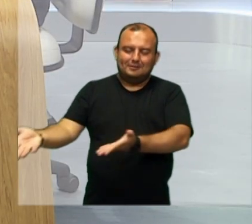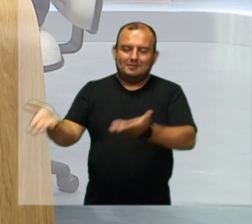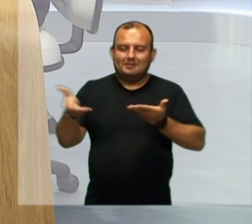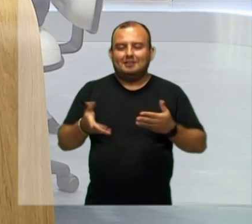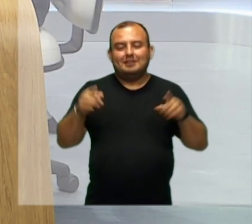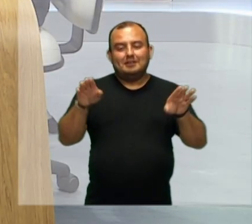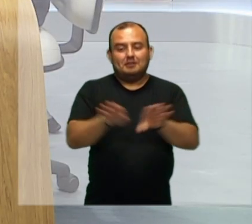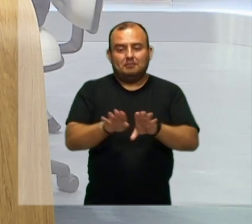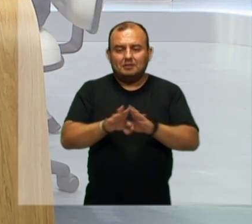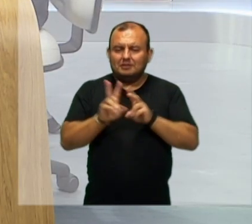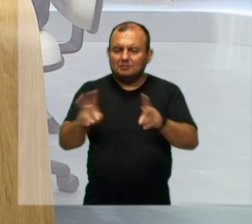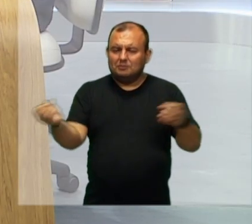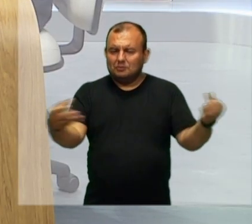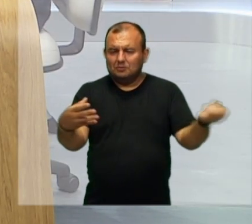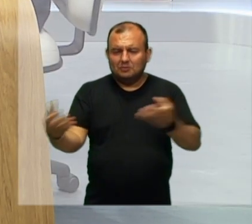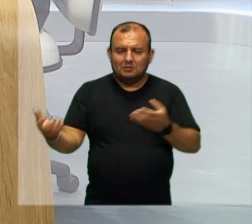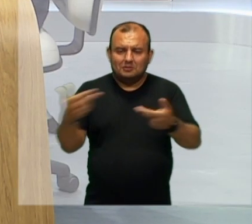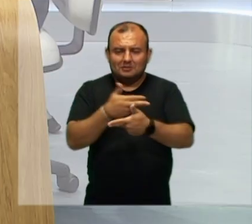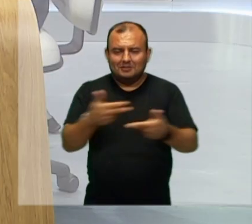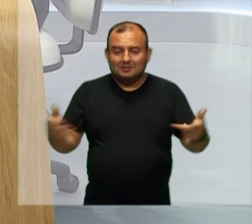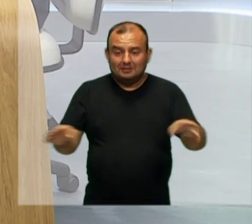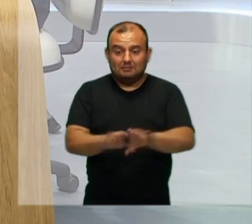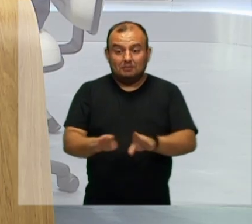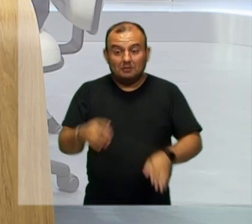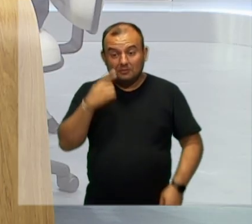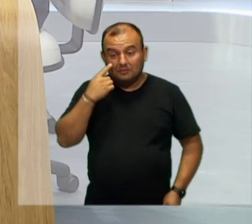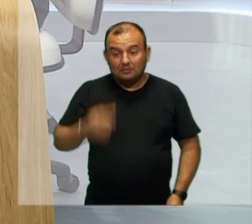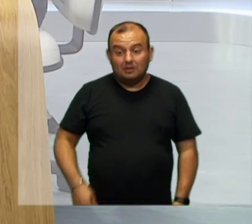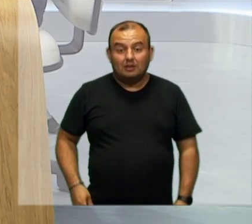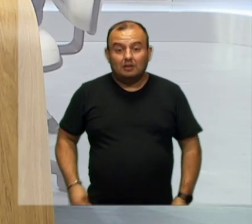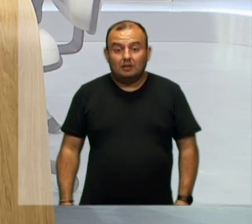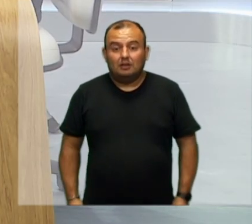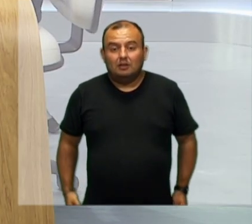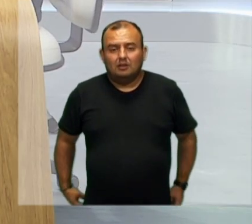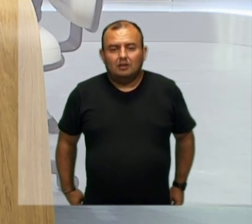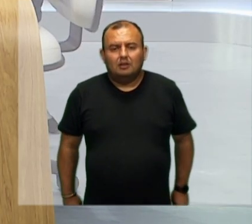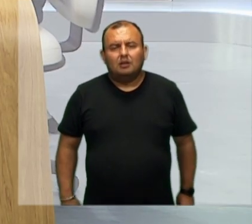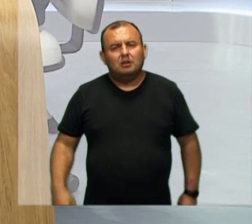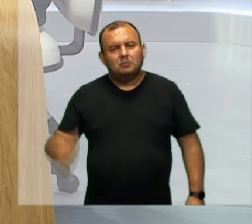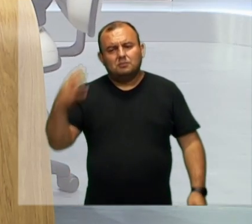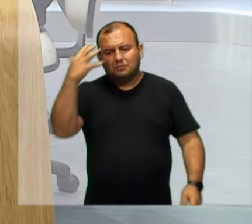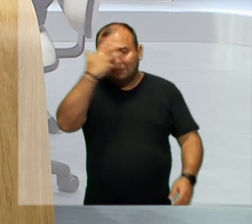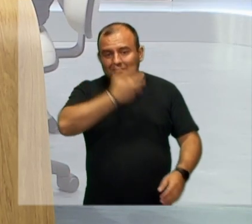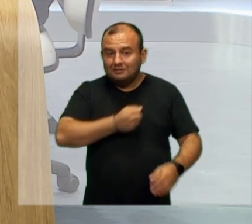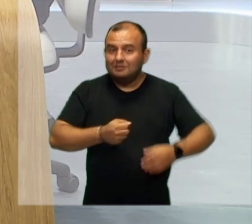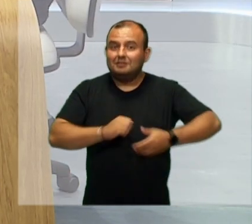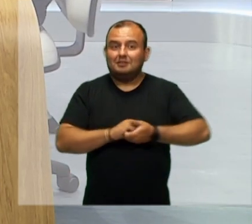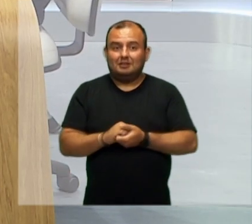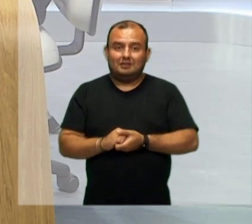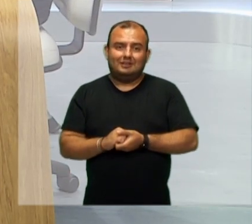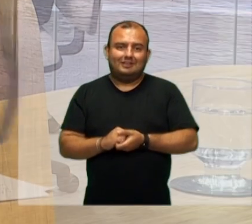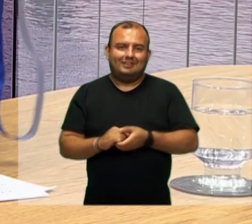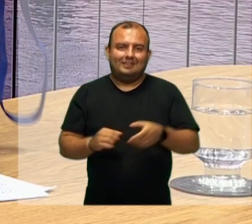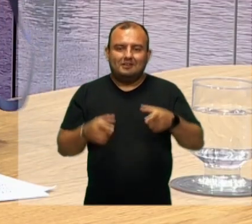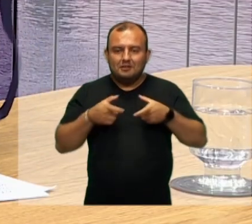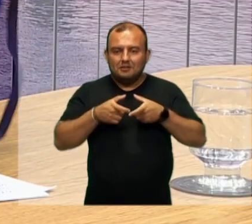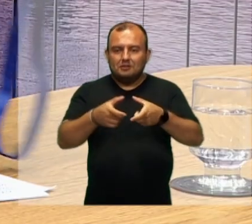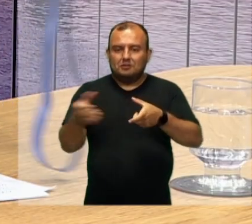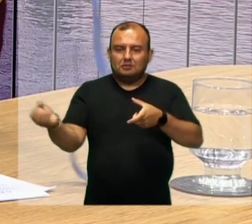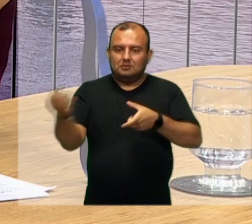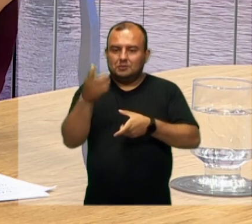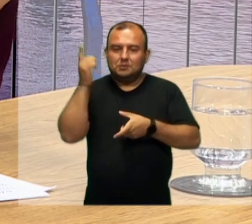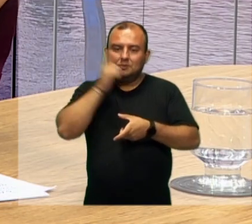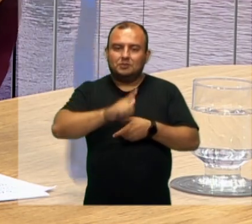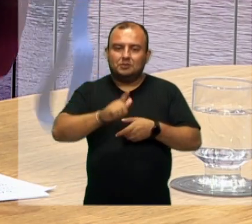porque sempre tem novidade para contar. E olha só que coisa mais linda, hein? Olha só. Essa é a minha mais recente